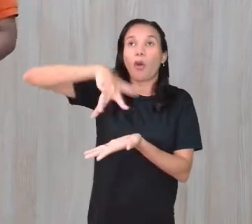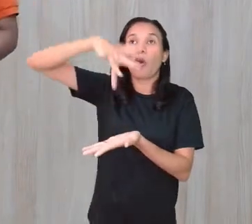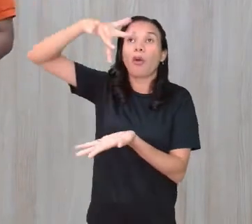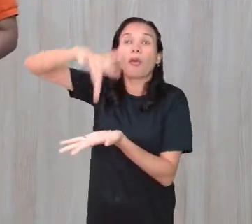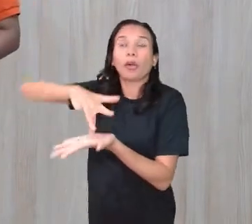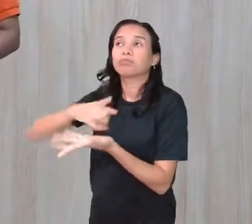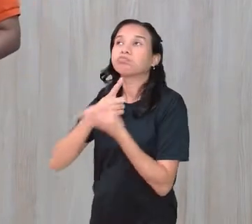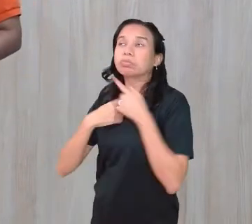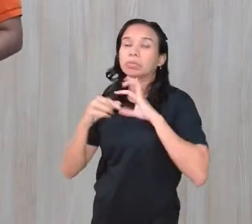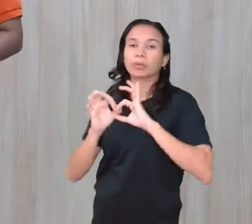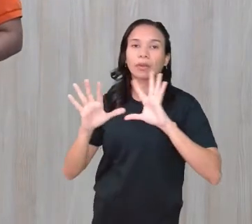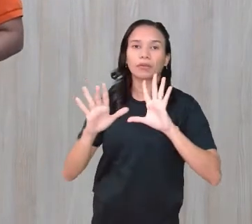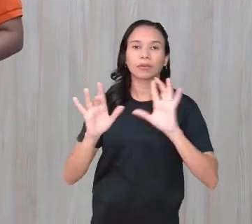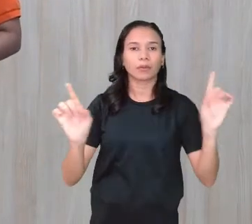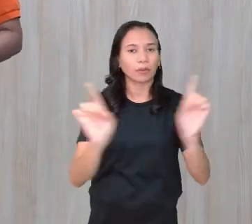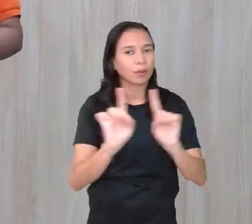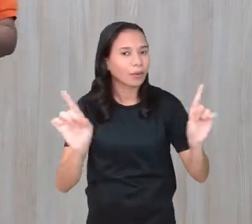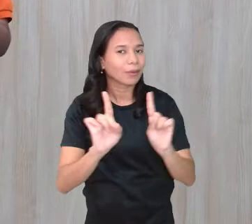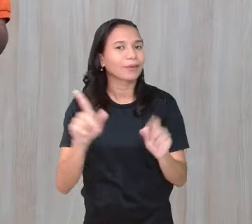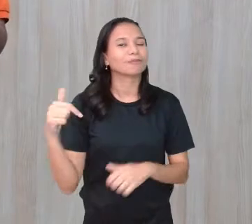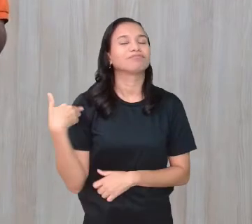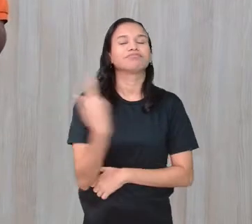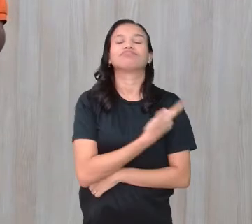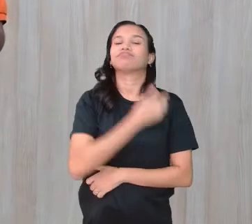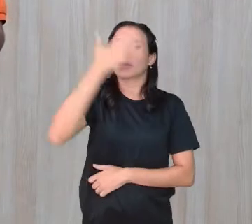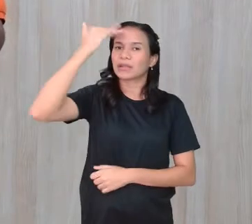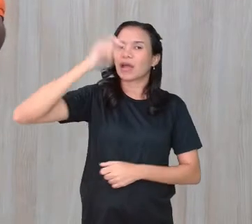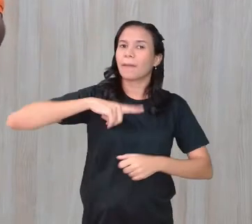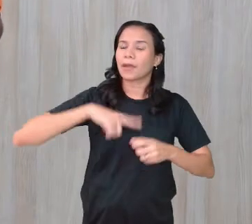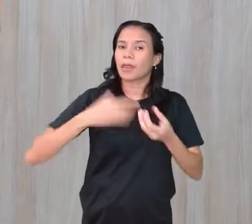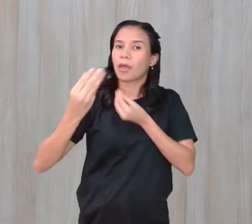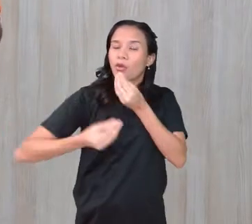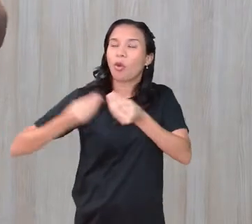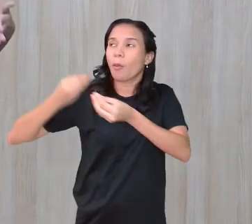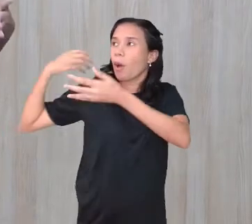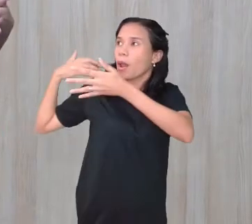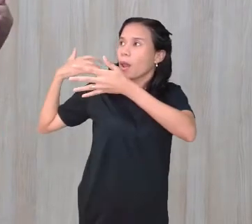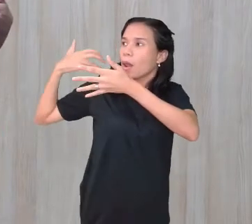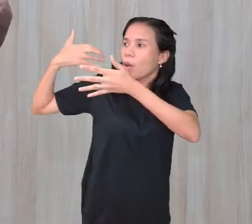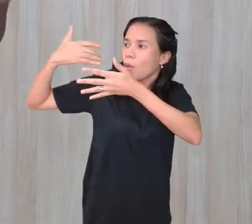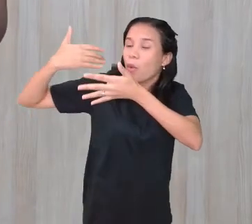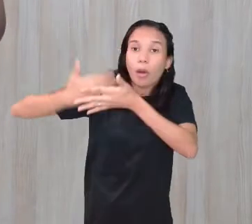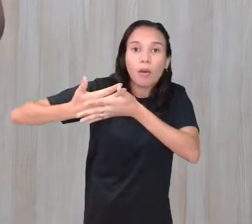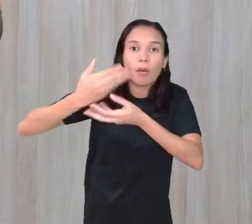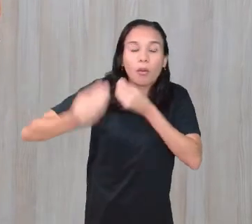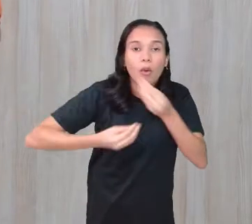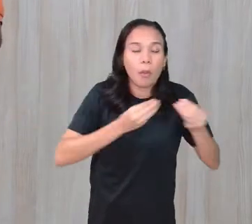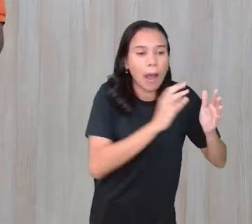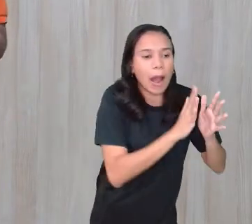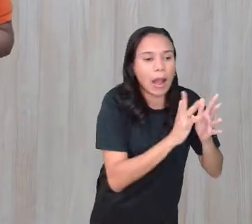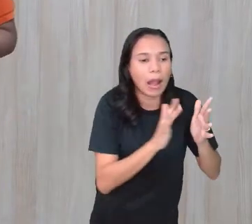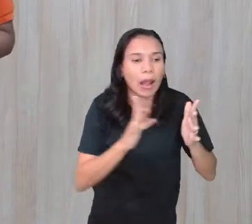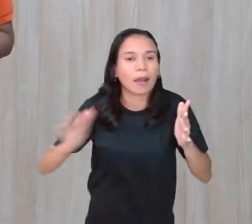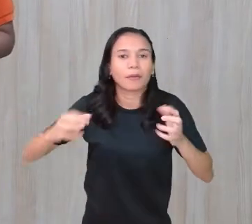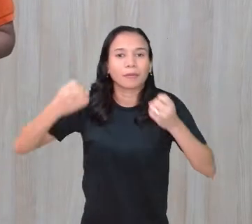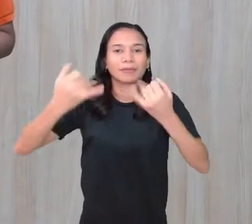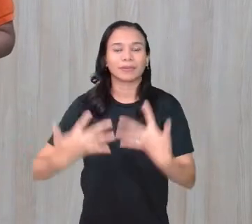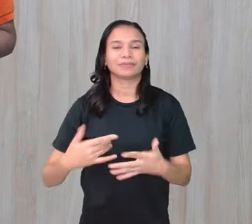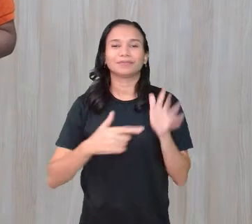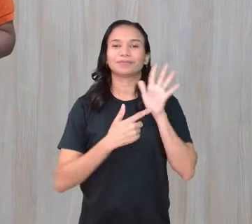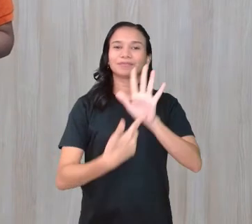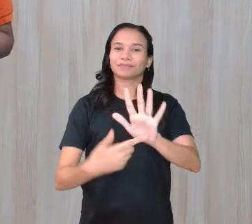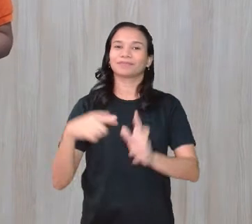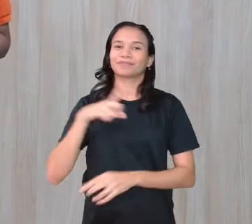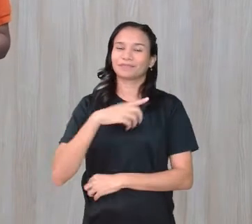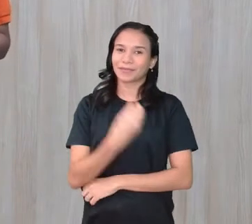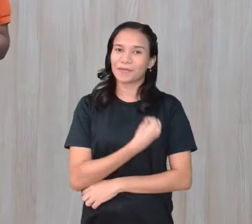aqui. Não é bem assim, né? A gente sabe que existe toda uma história sendo contada. E para mostrar essa história,